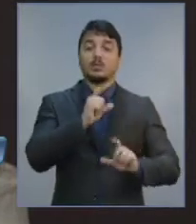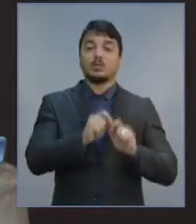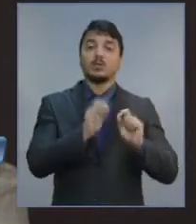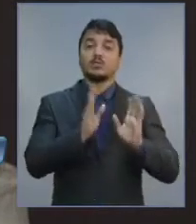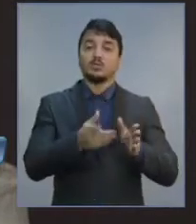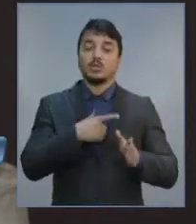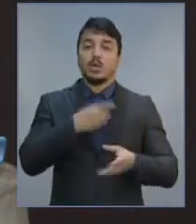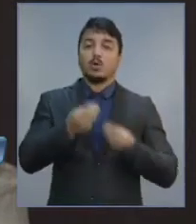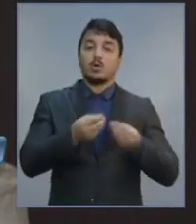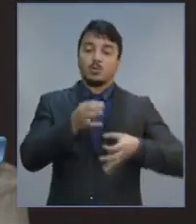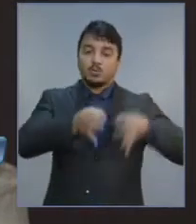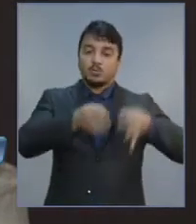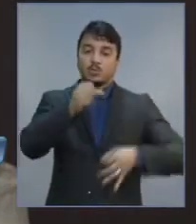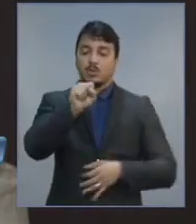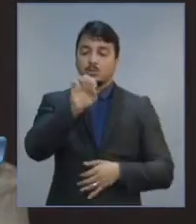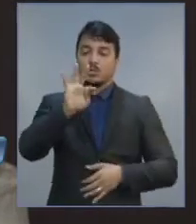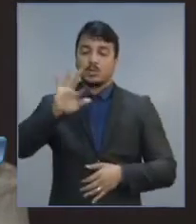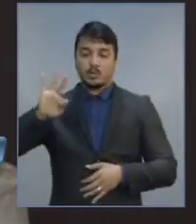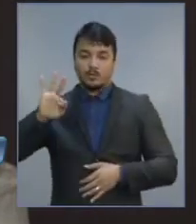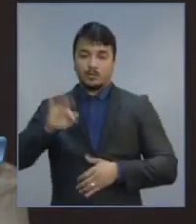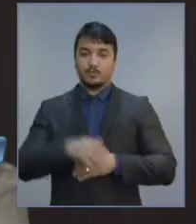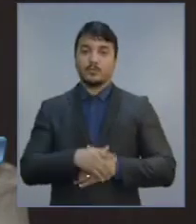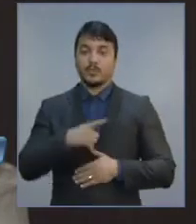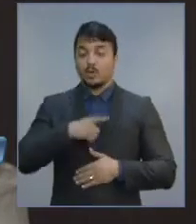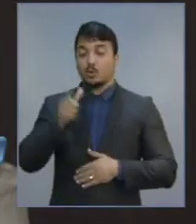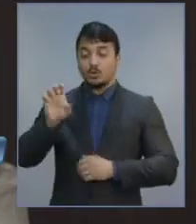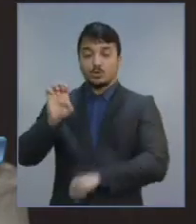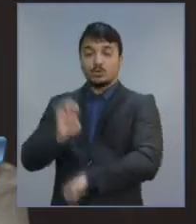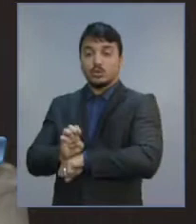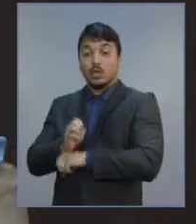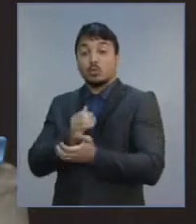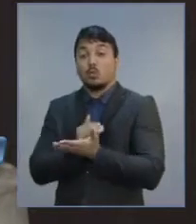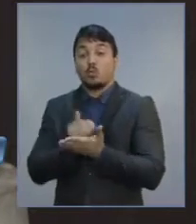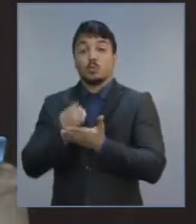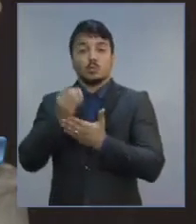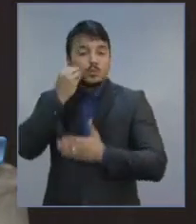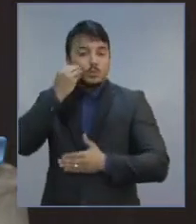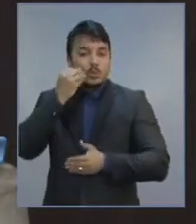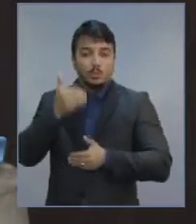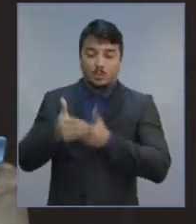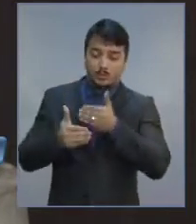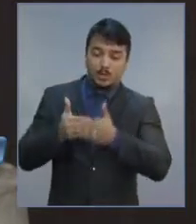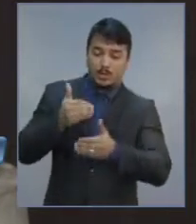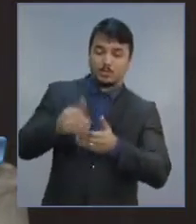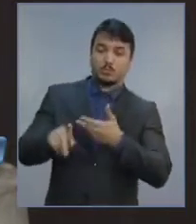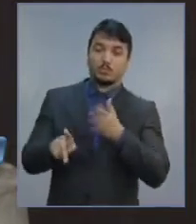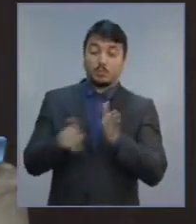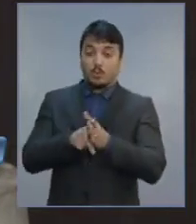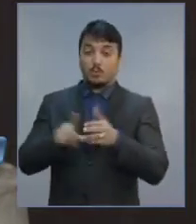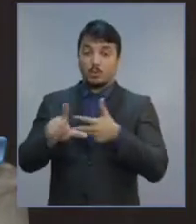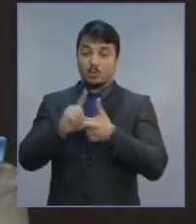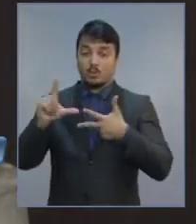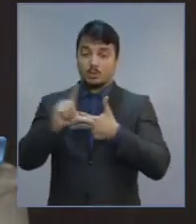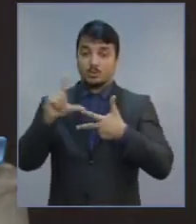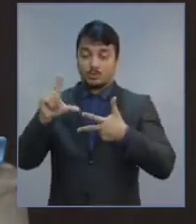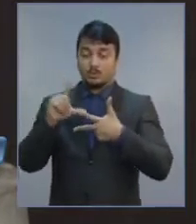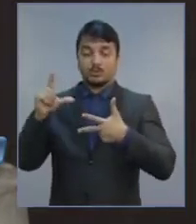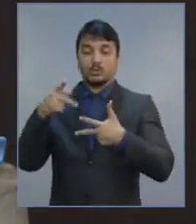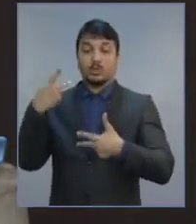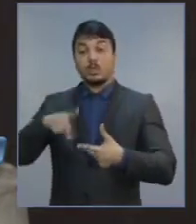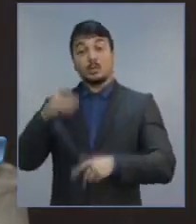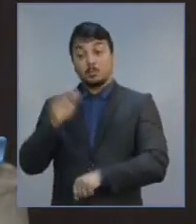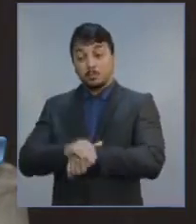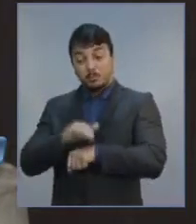sob júdice no STF. Um outro estado que iniciou um processo legislativo, o próprio